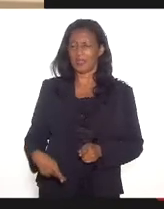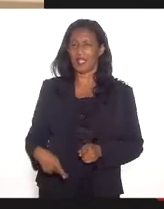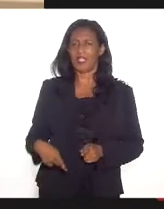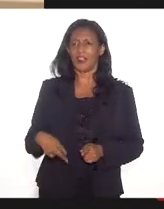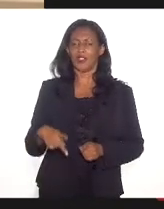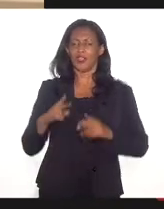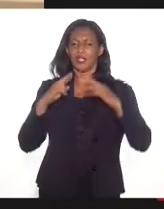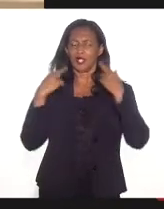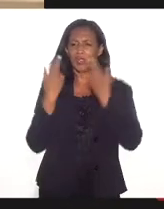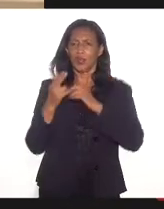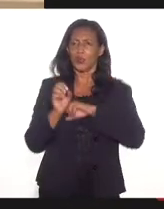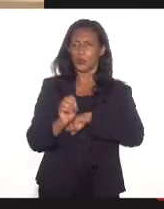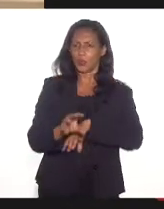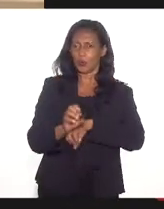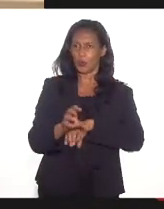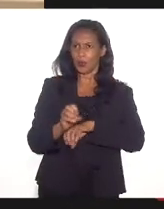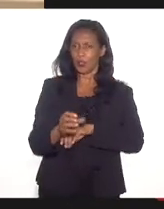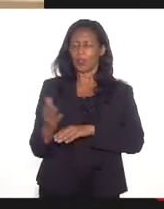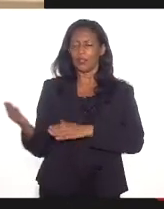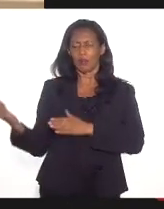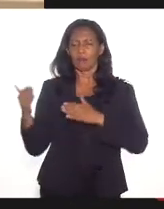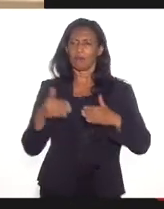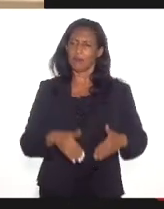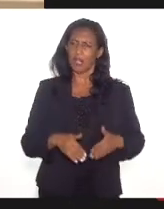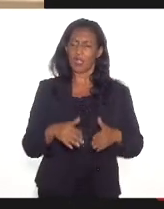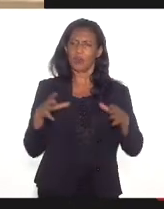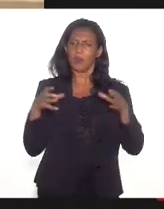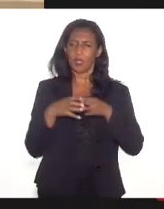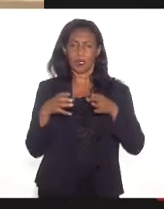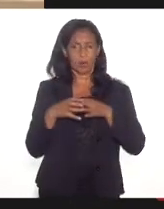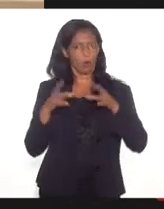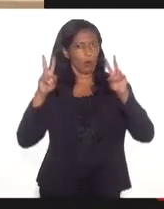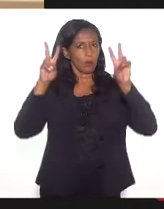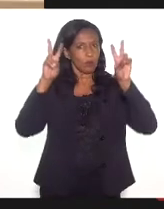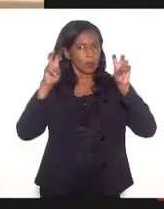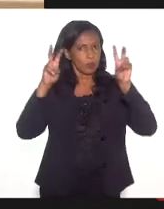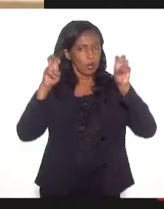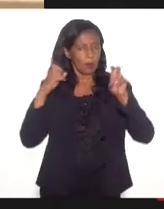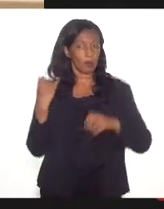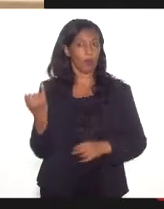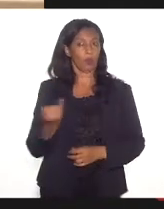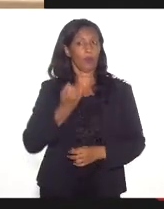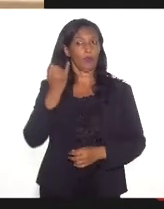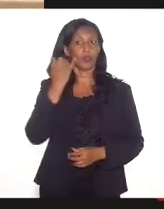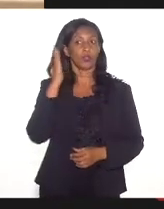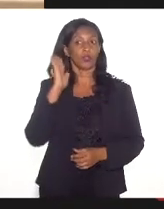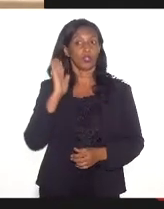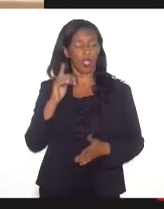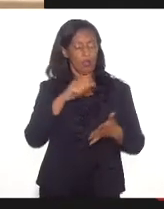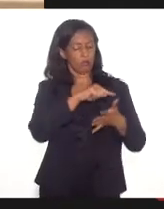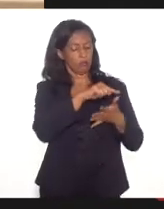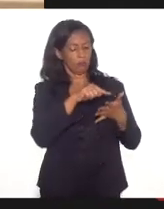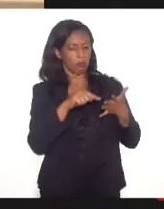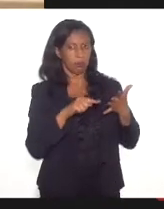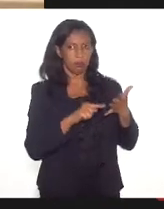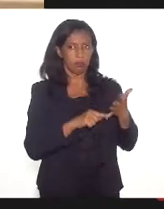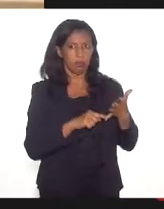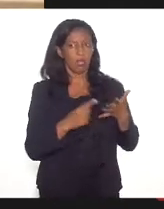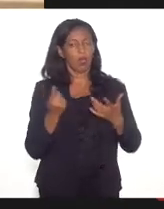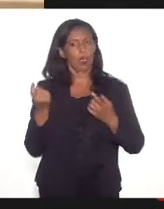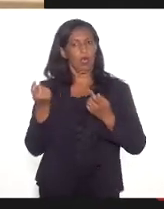portanto, traz para essa comissão especial um tema tão fundamental como já pontuou a